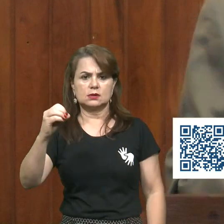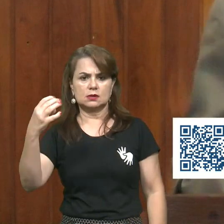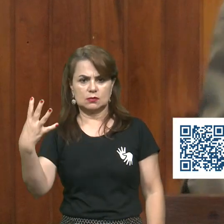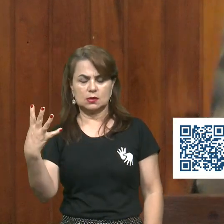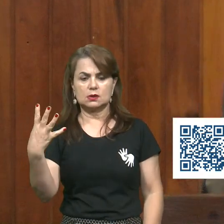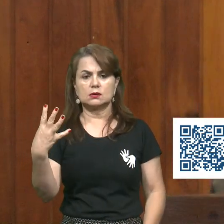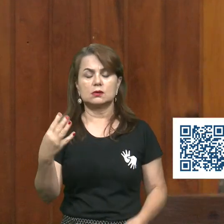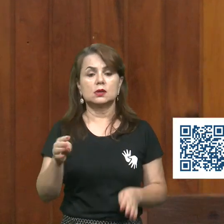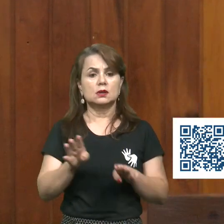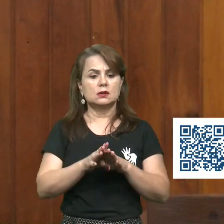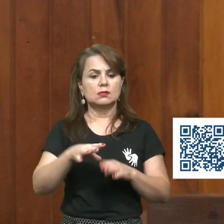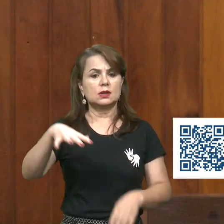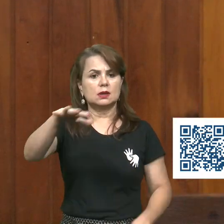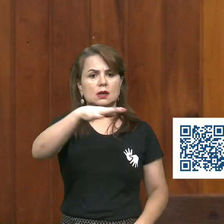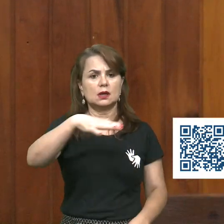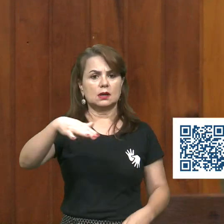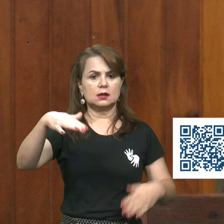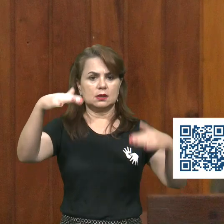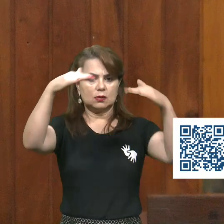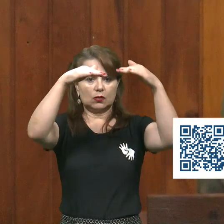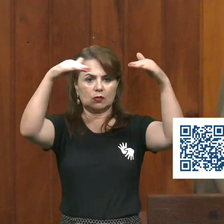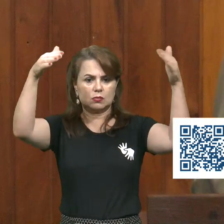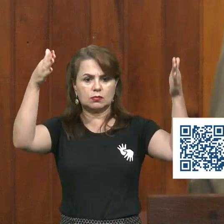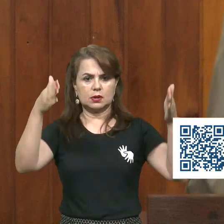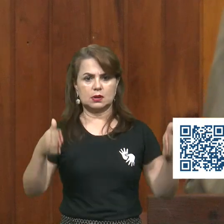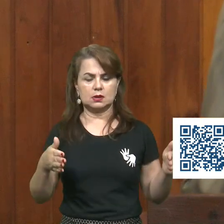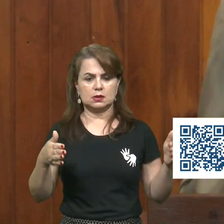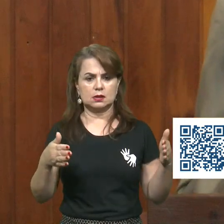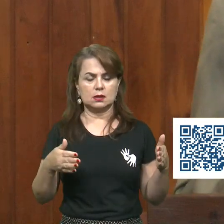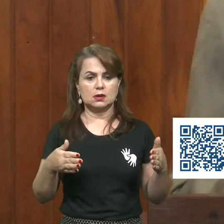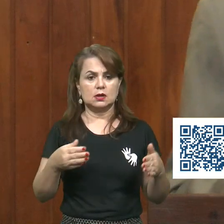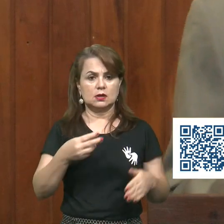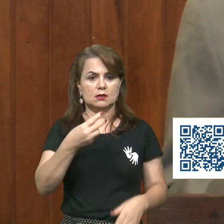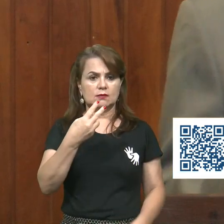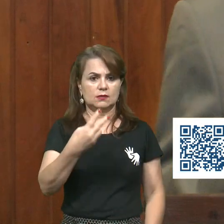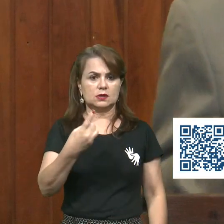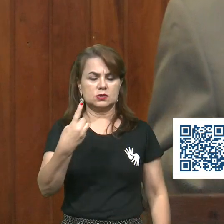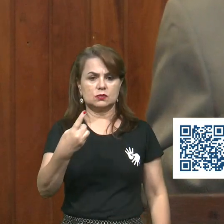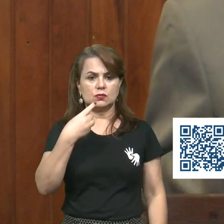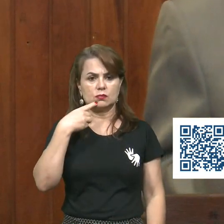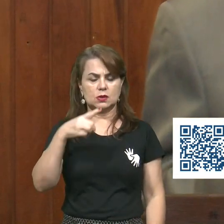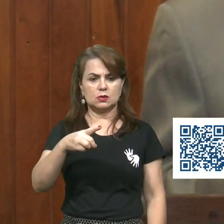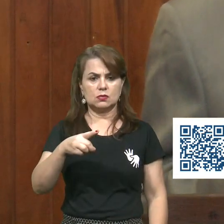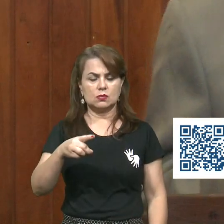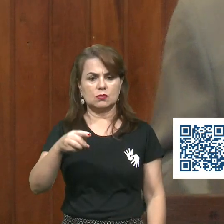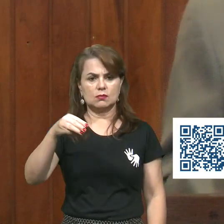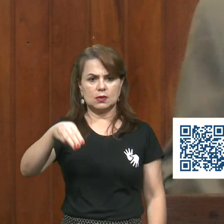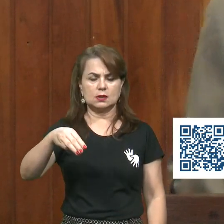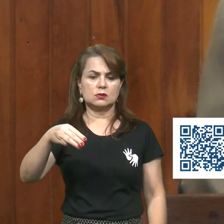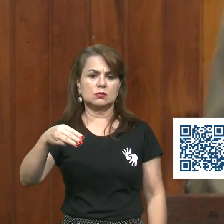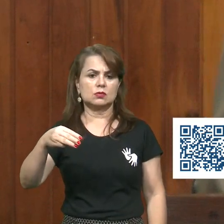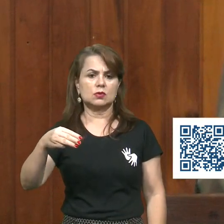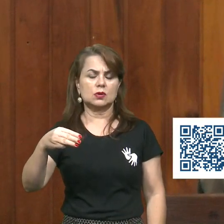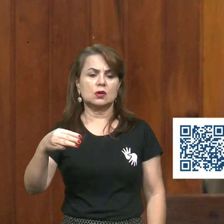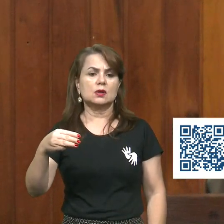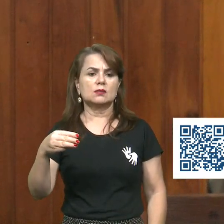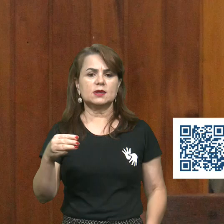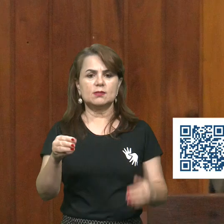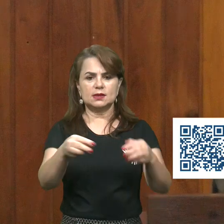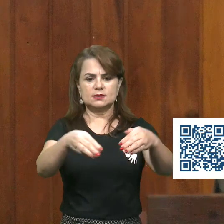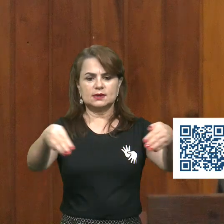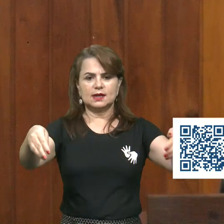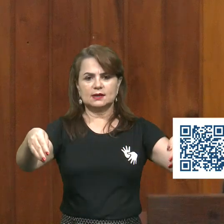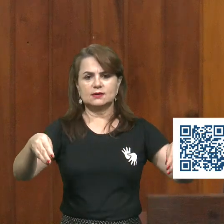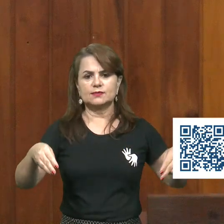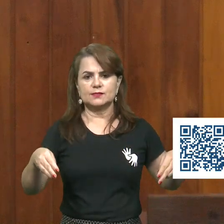e descoberta serão de 21 mil metros quadrados. Com o passar do tempo, observamos que os prazos